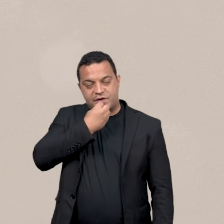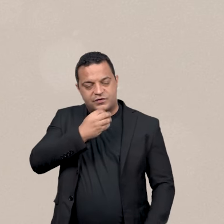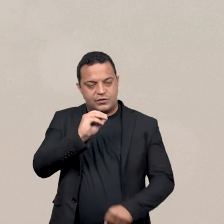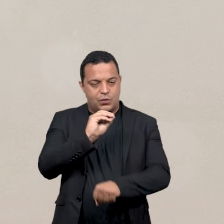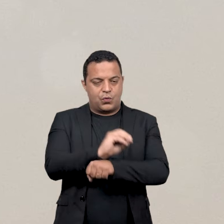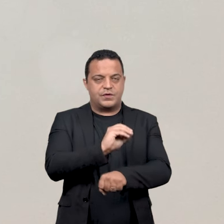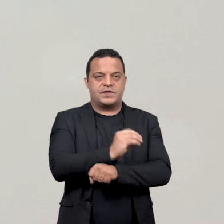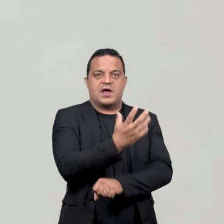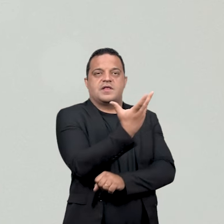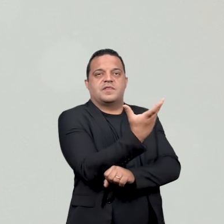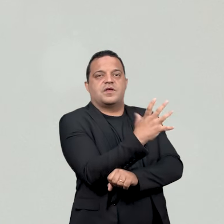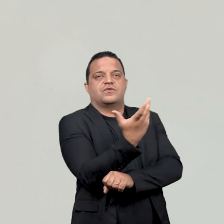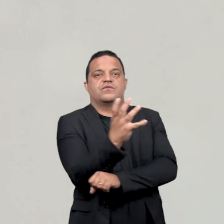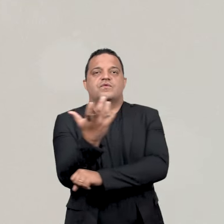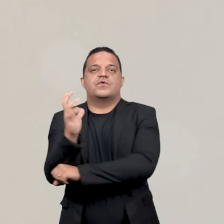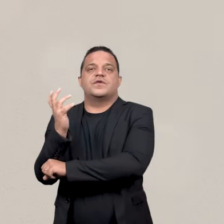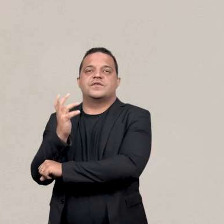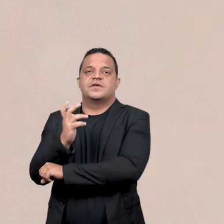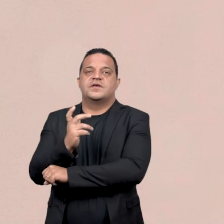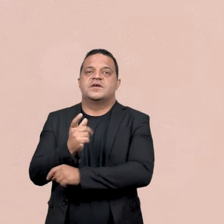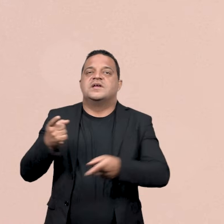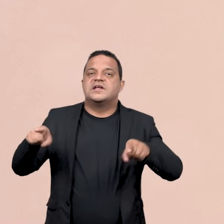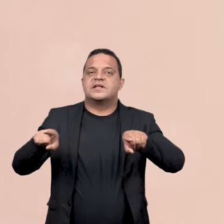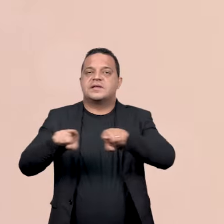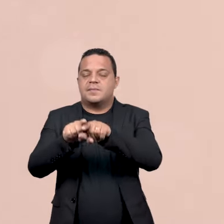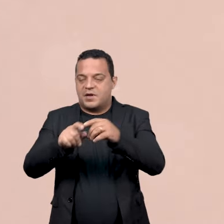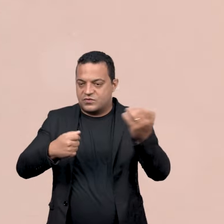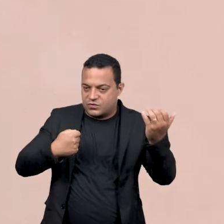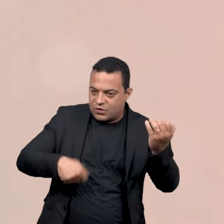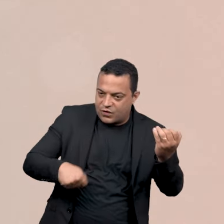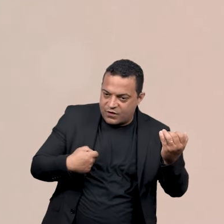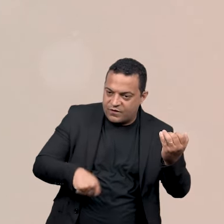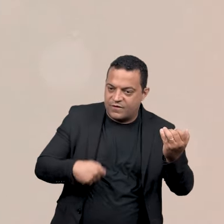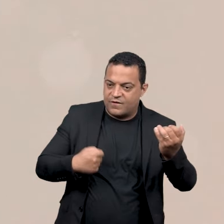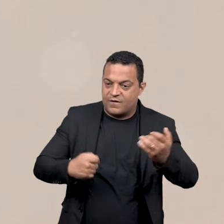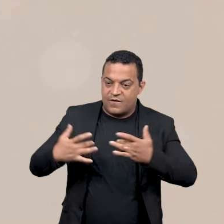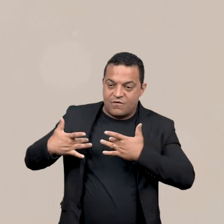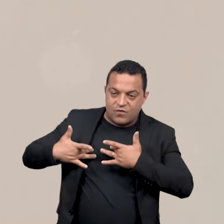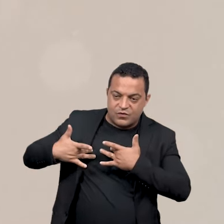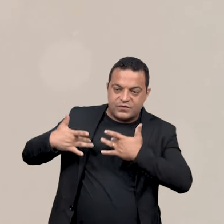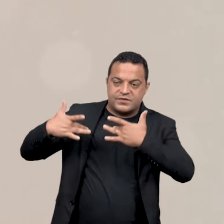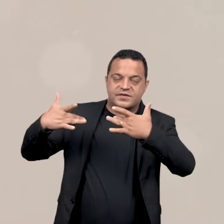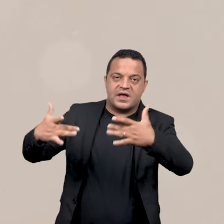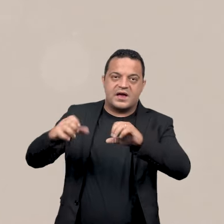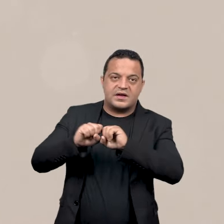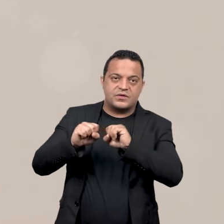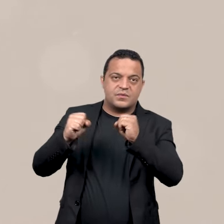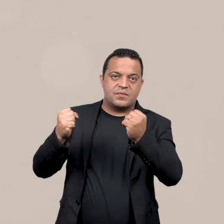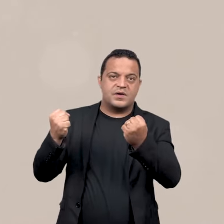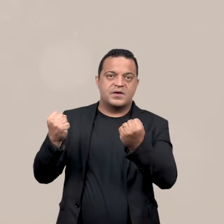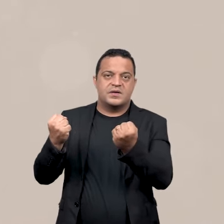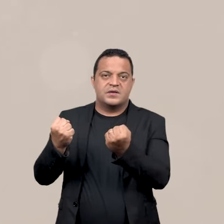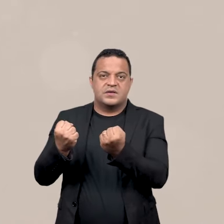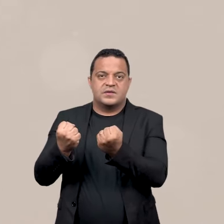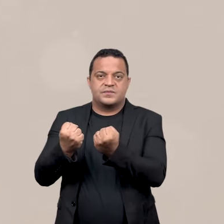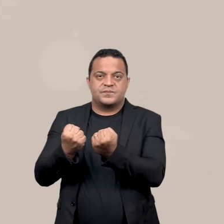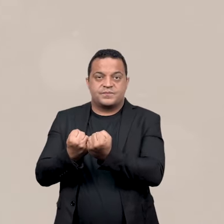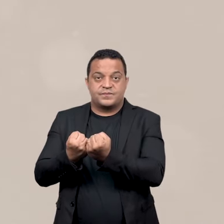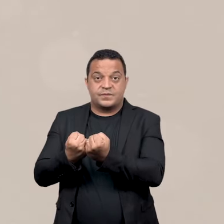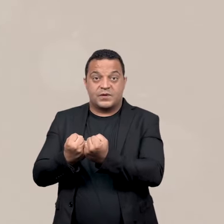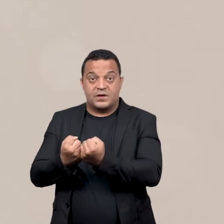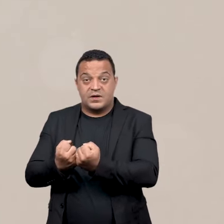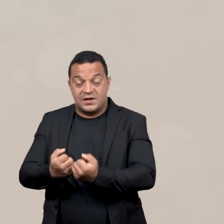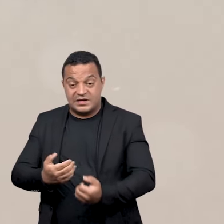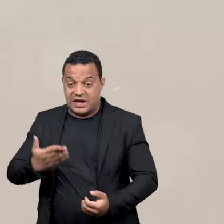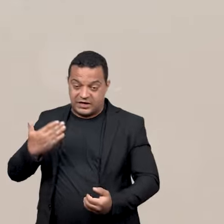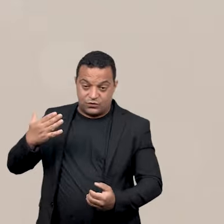deu, oportunidade de cuidar do jardim, de ser instrumentista na casa do Senhor, de ser voluntária no Manaim.